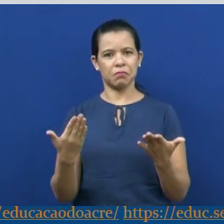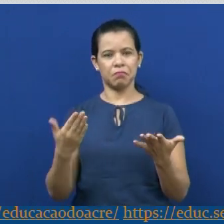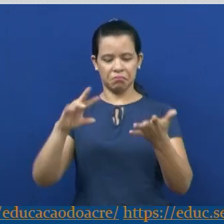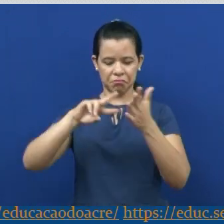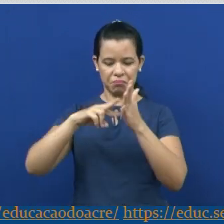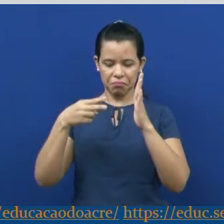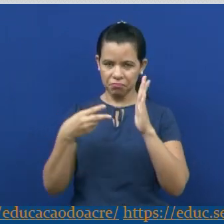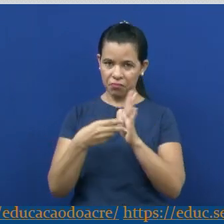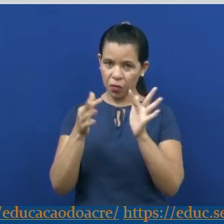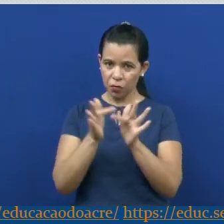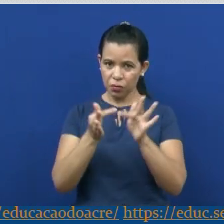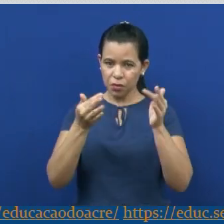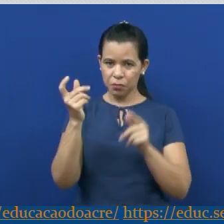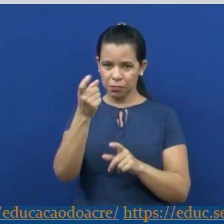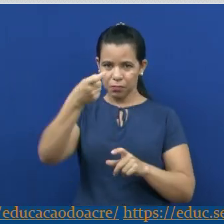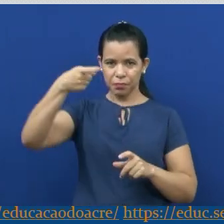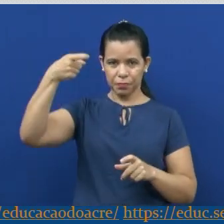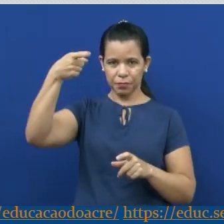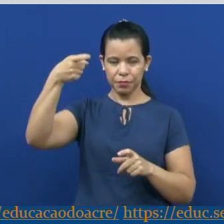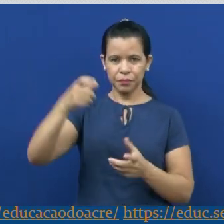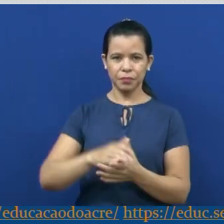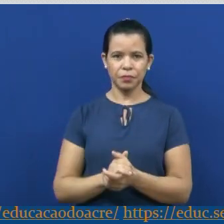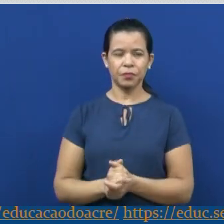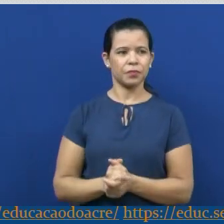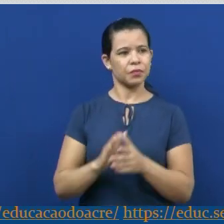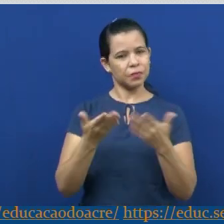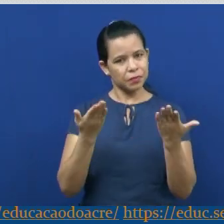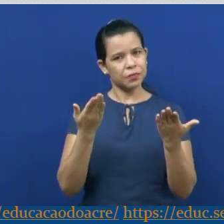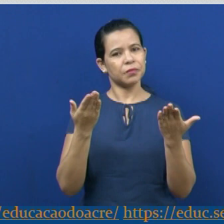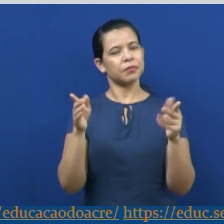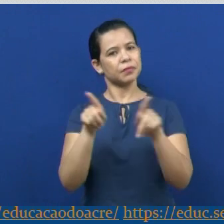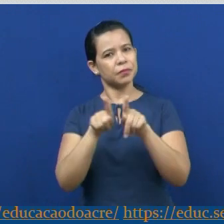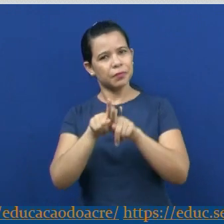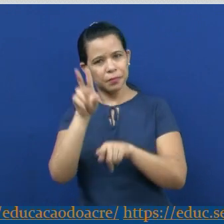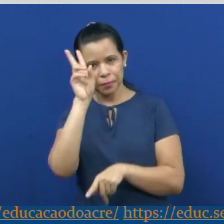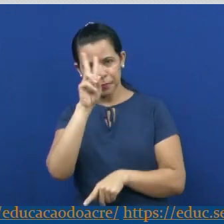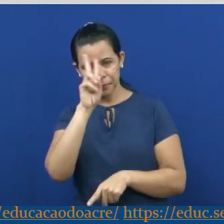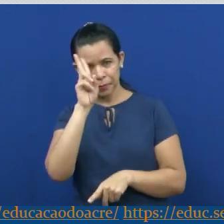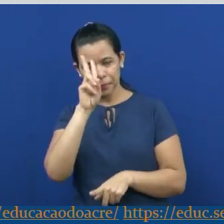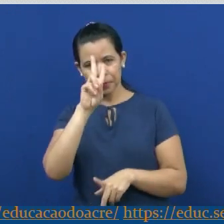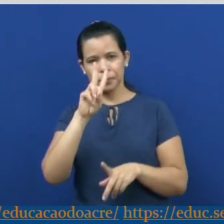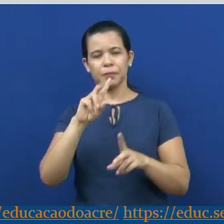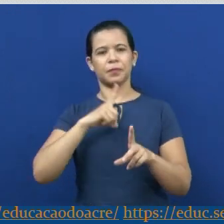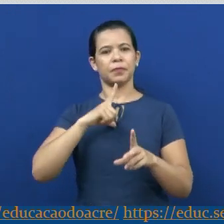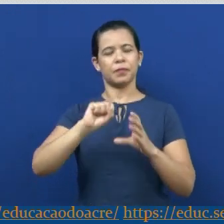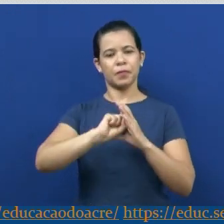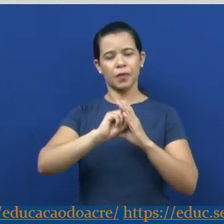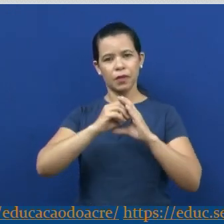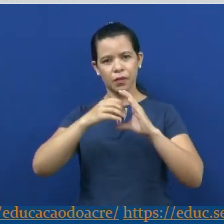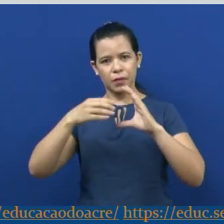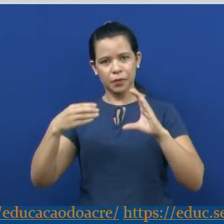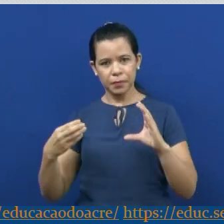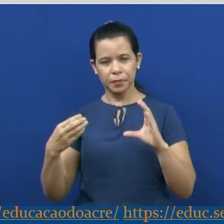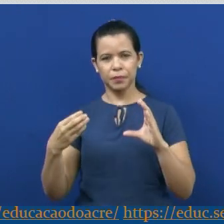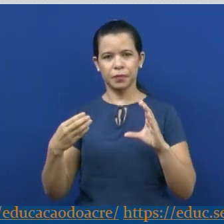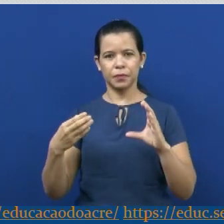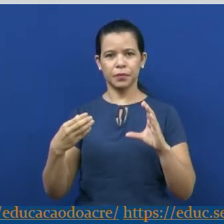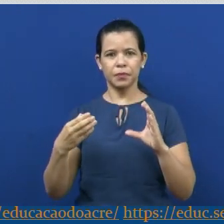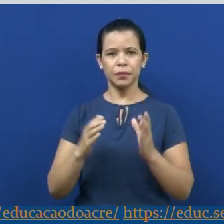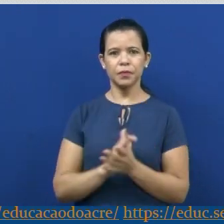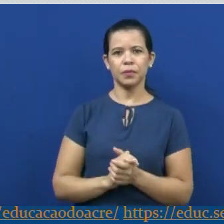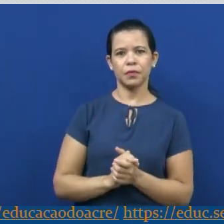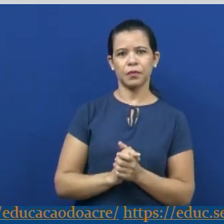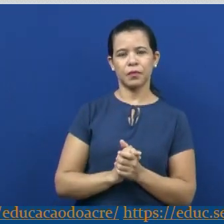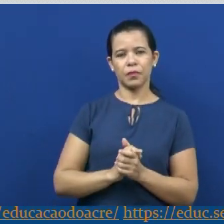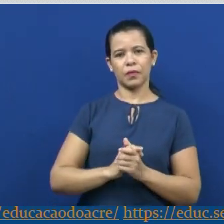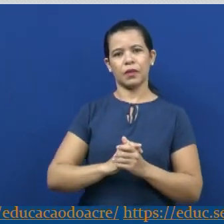de função exponencial. Lembrando que ela terá uma característica, né, de um